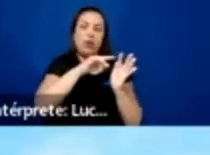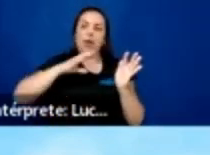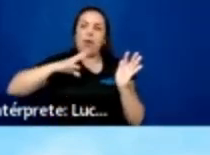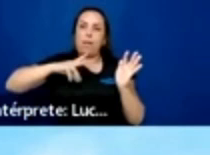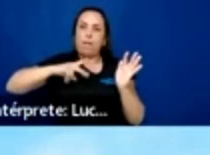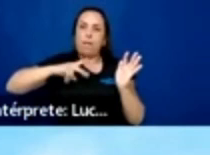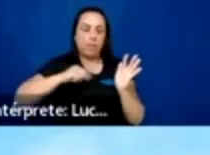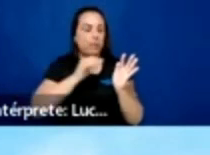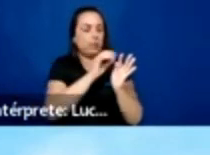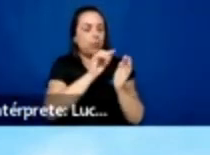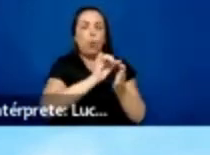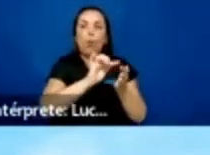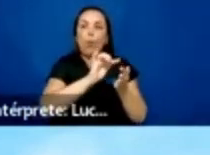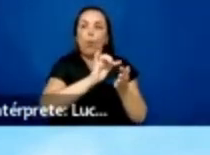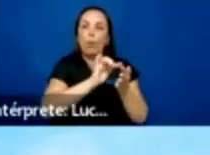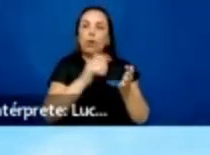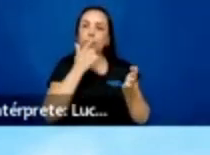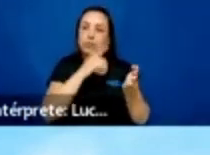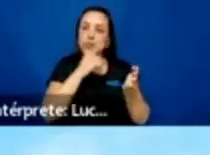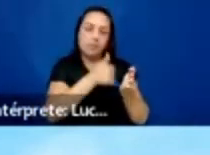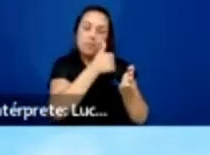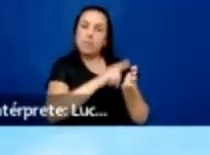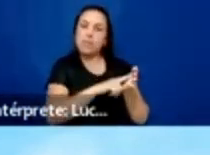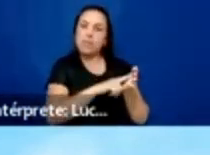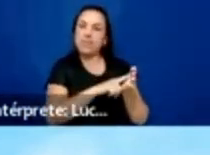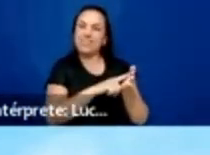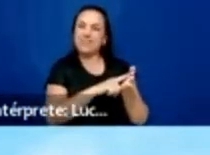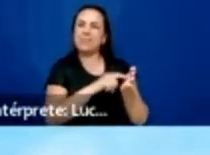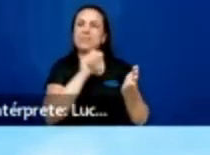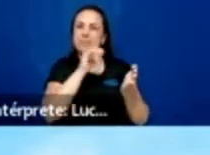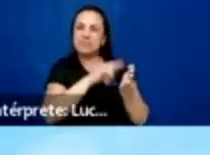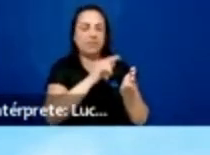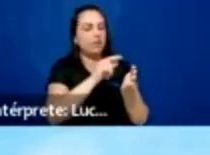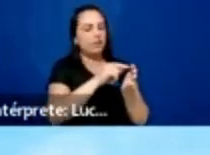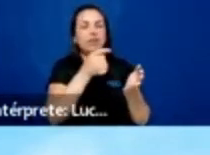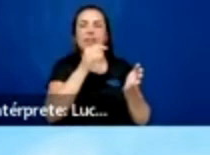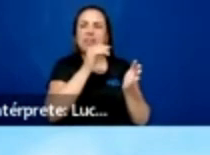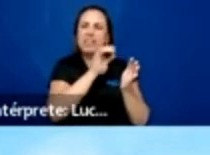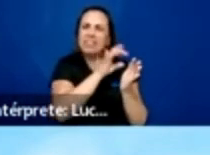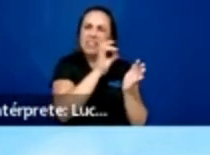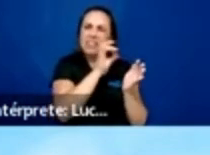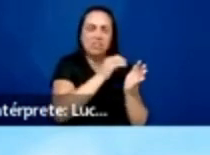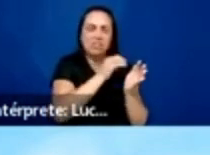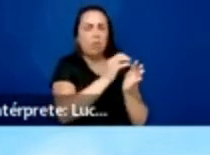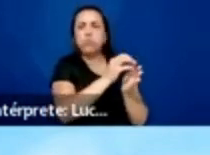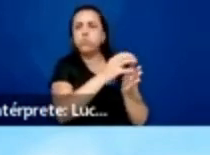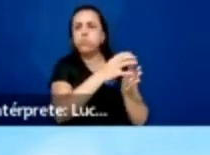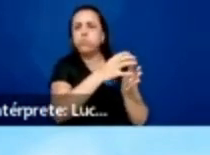não reduzirmos o radical livre do nosso organismo, por uma alimentação sadia, uma água